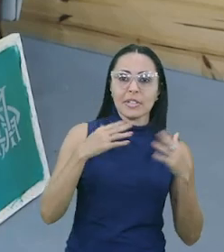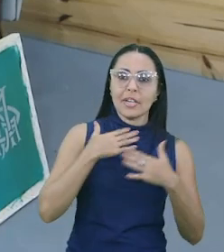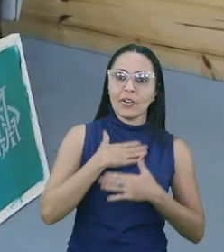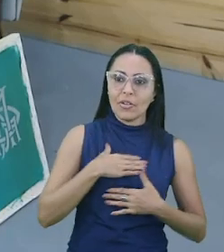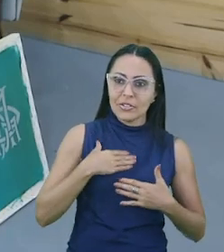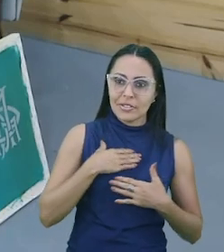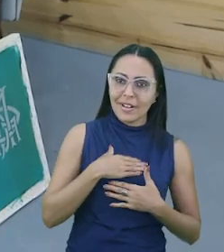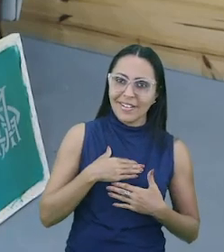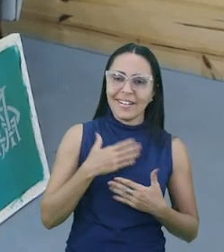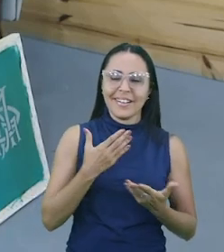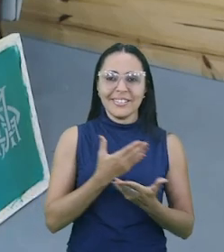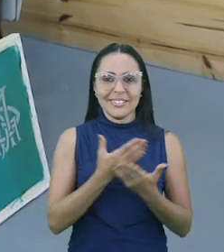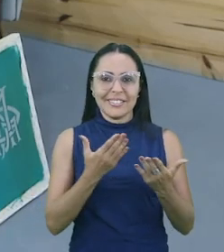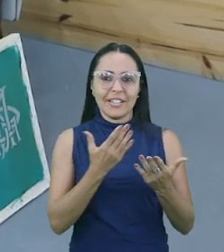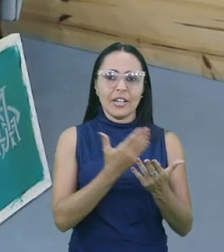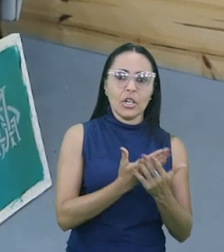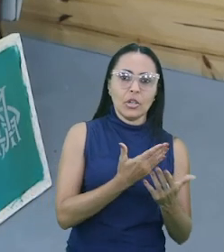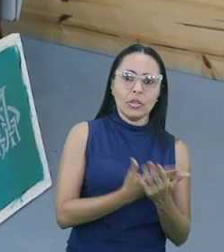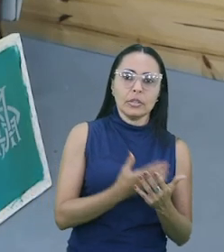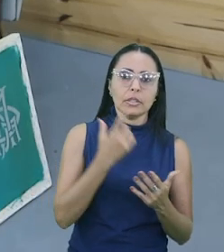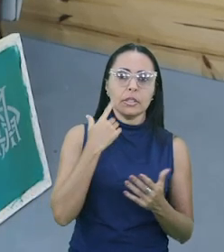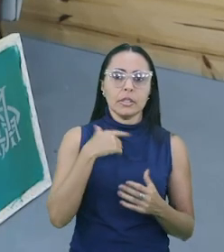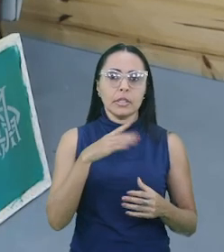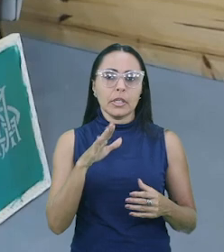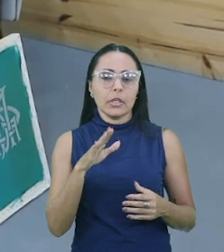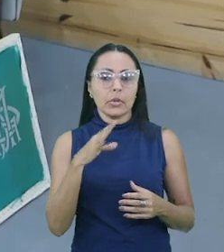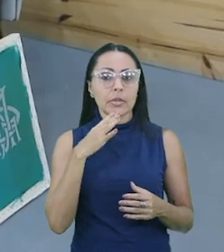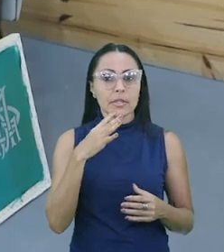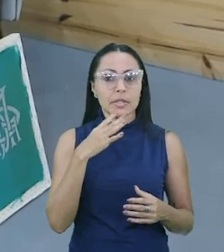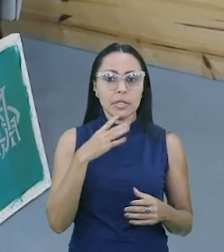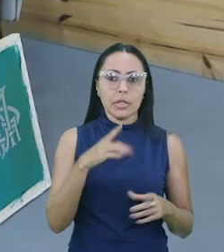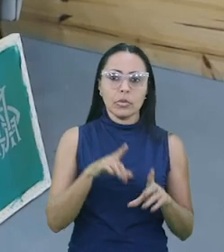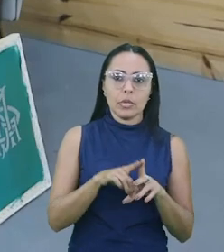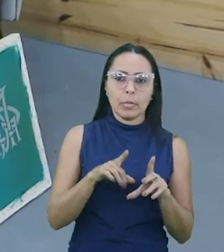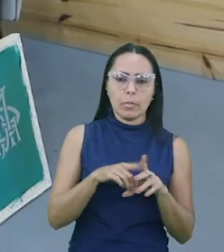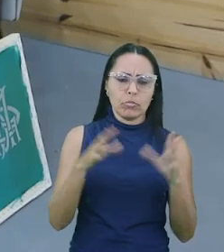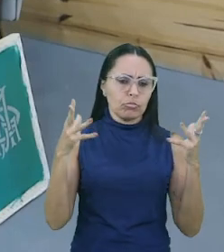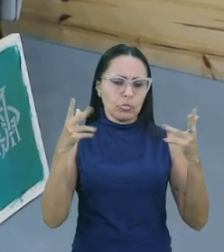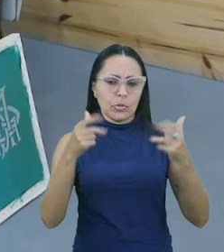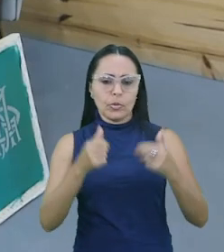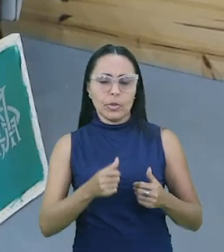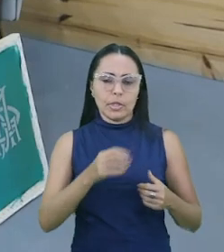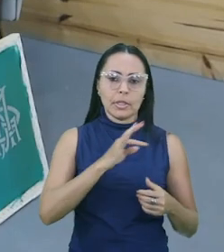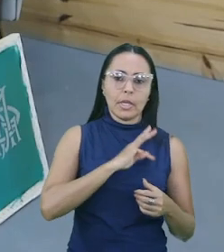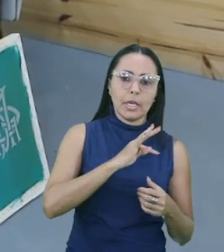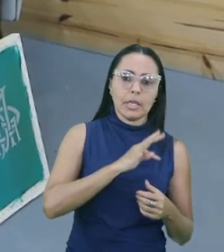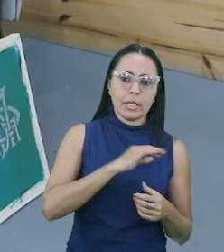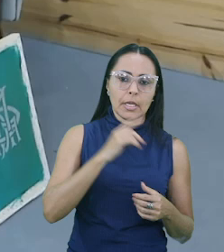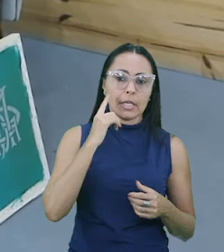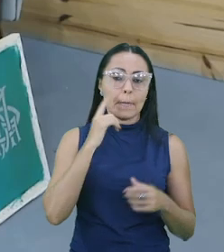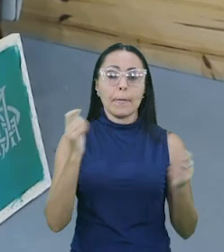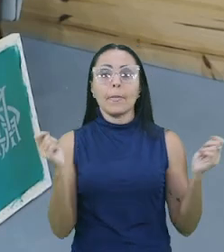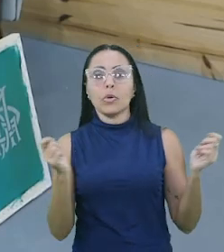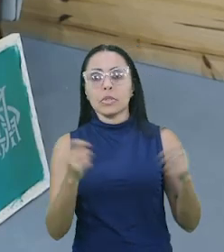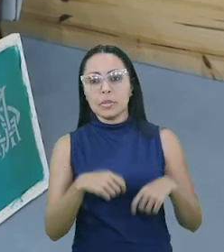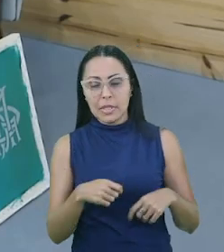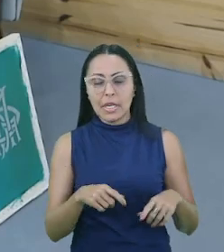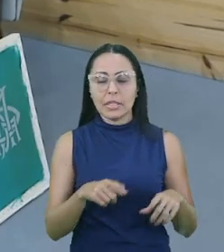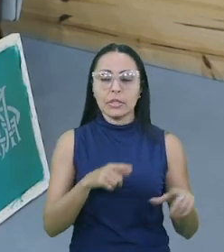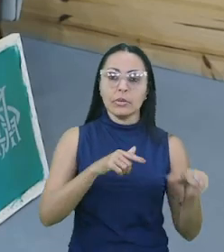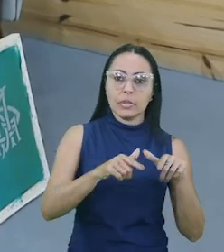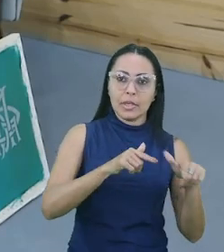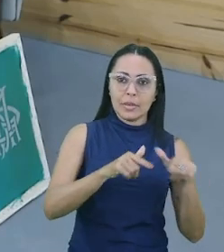gostado da aula e de ter conhecido essa técnica, né? E enxergar essas possibilidades, né, de